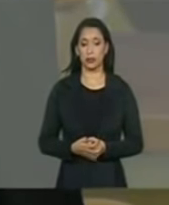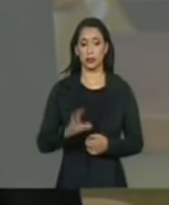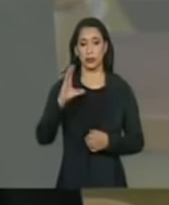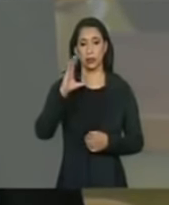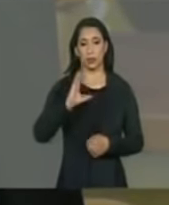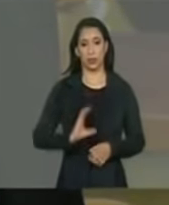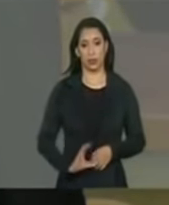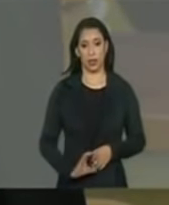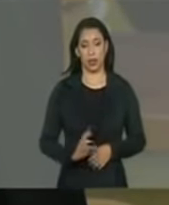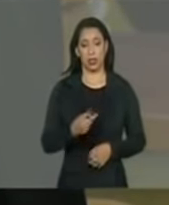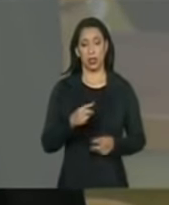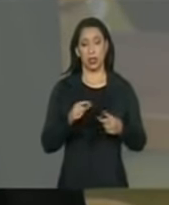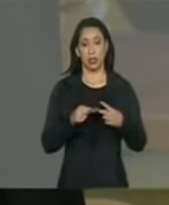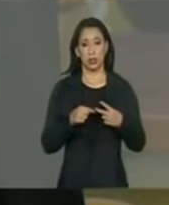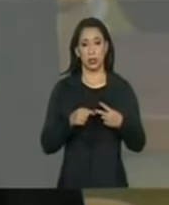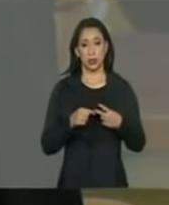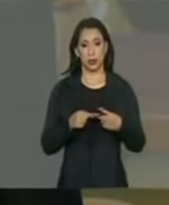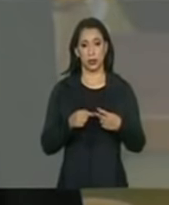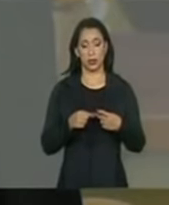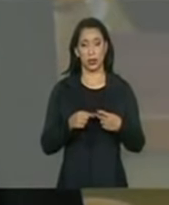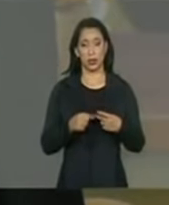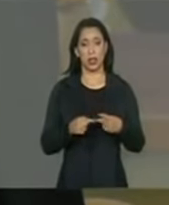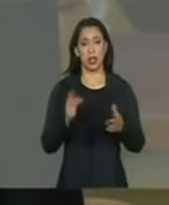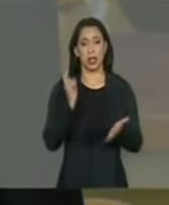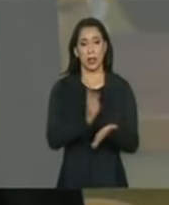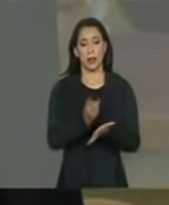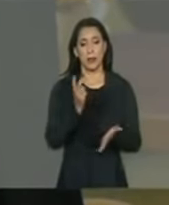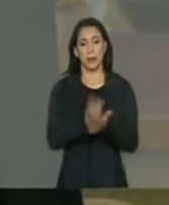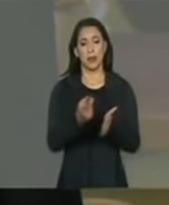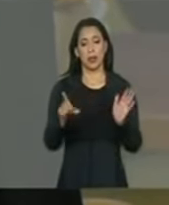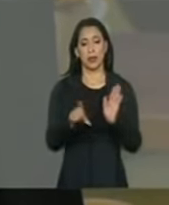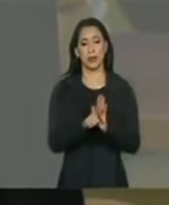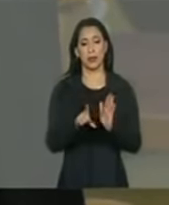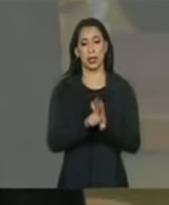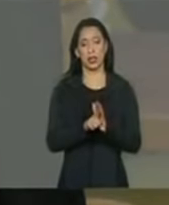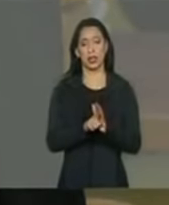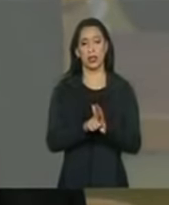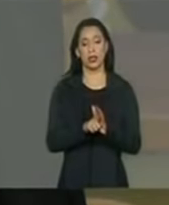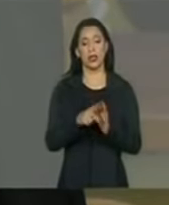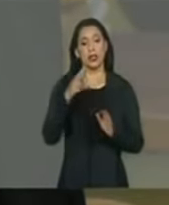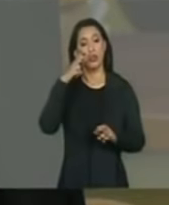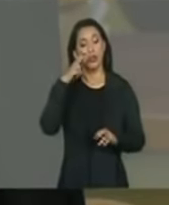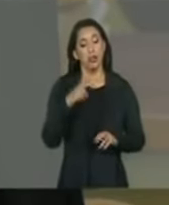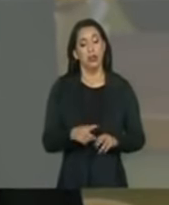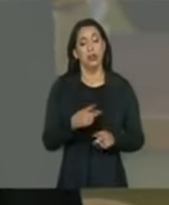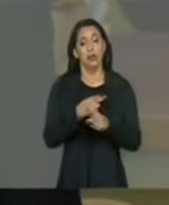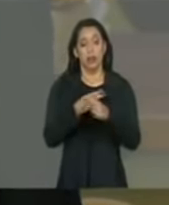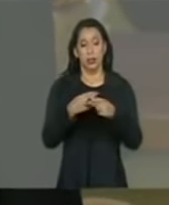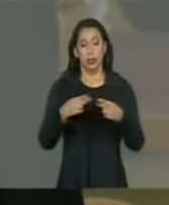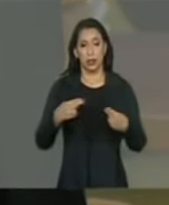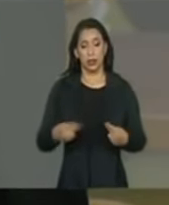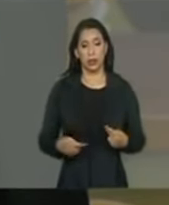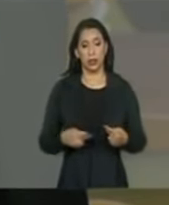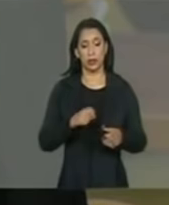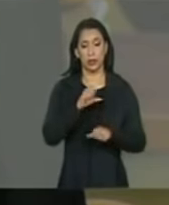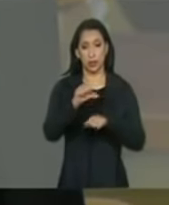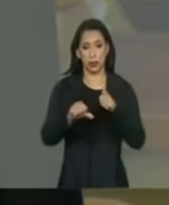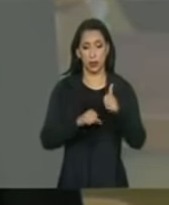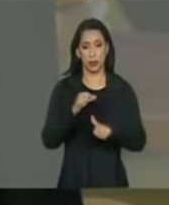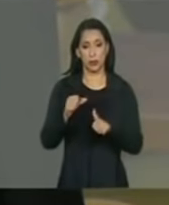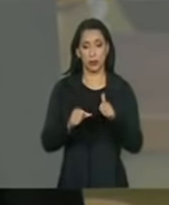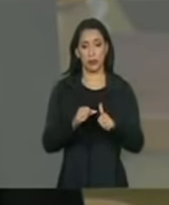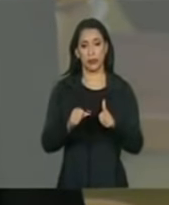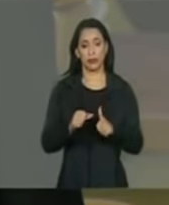duas a mesma legislação prevê filtros para o exagero recursal como a necessidade de denunciar a repercussão